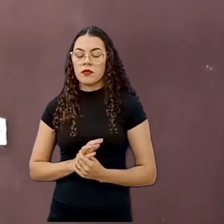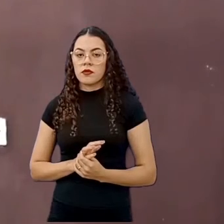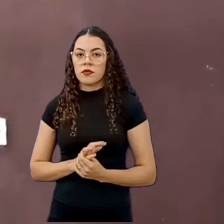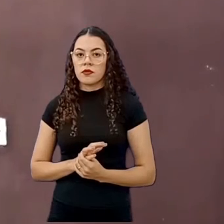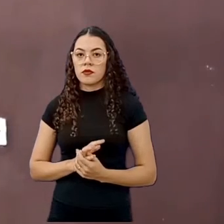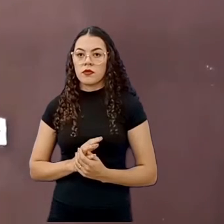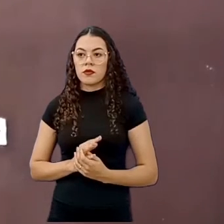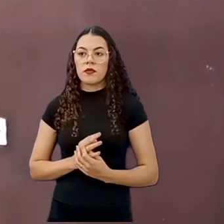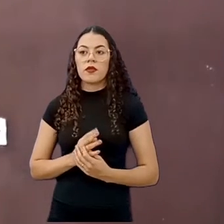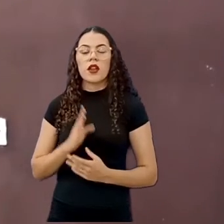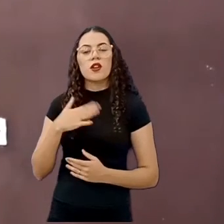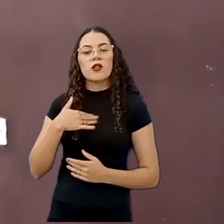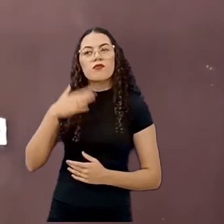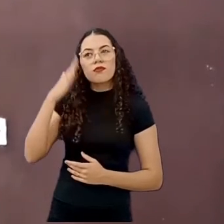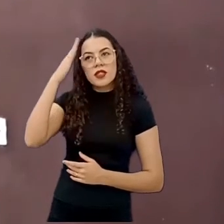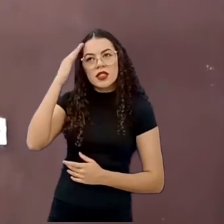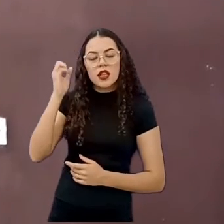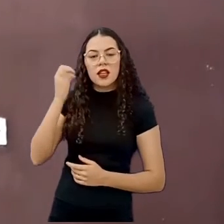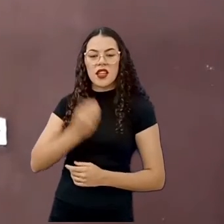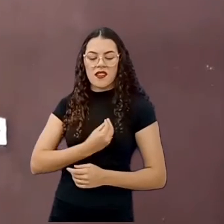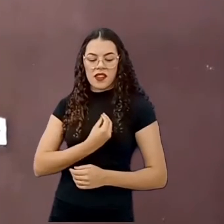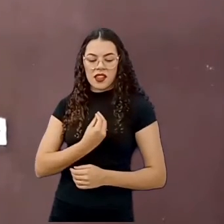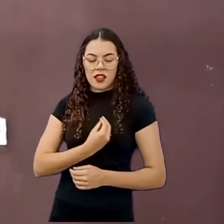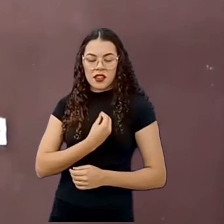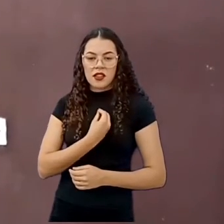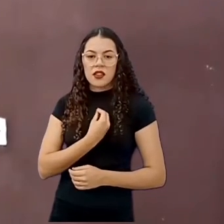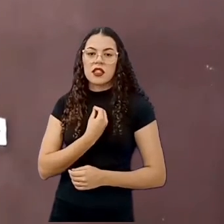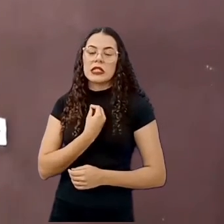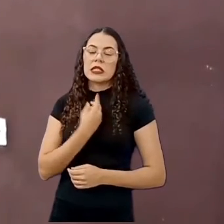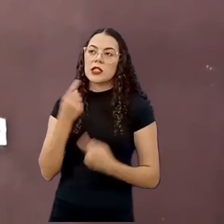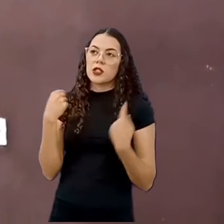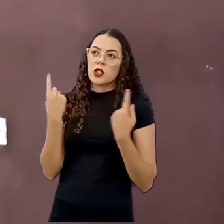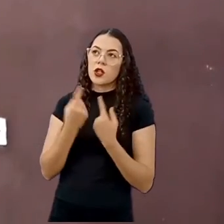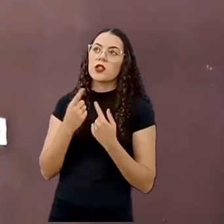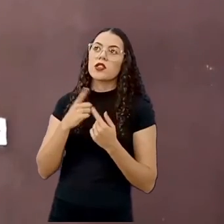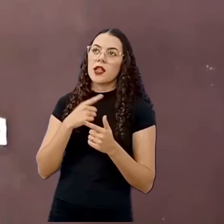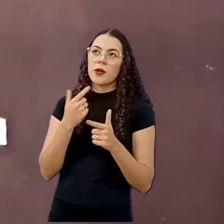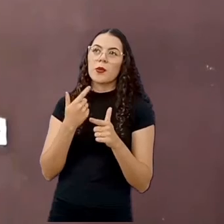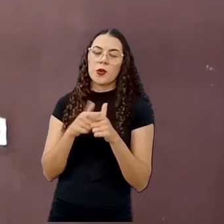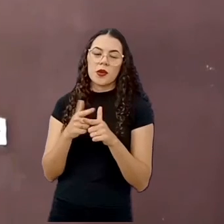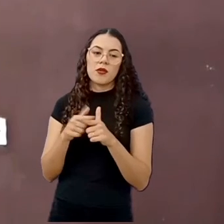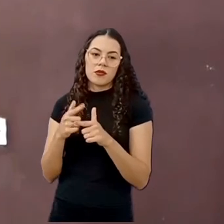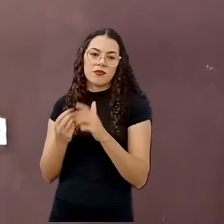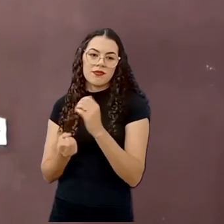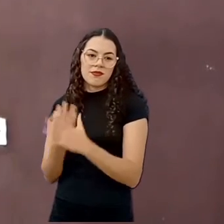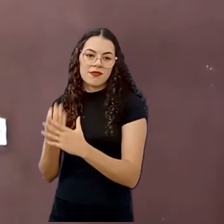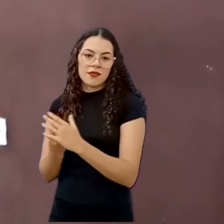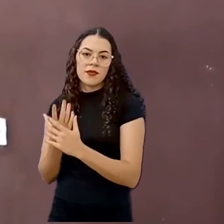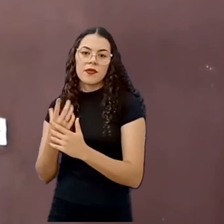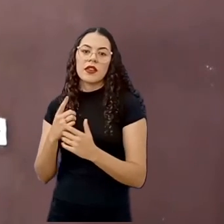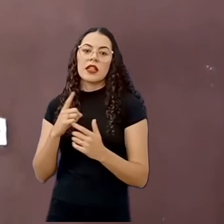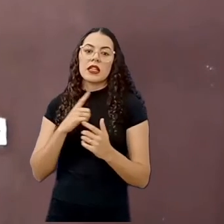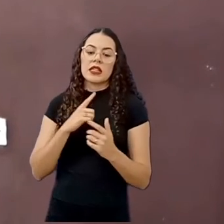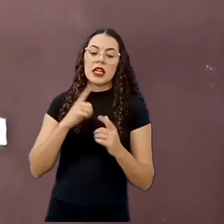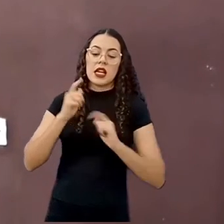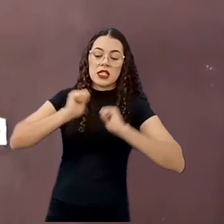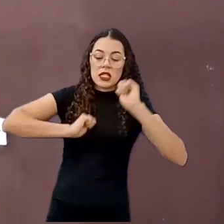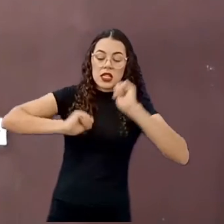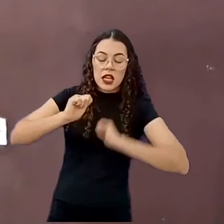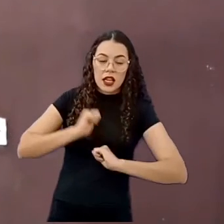Eu sei que na nossa vida a gente passa por várias coisas. A gente tem muitos